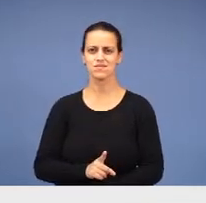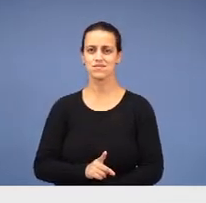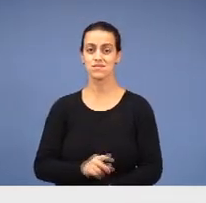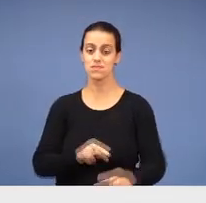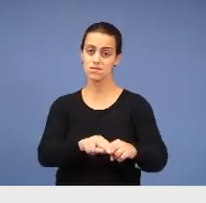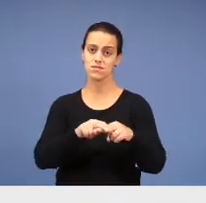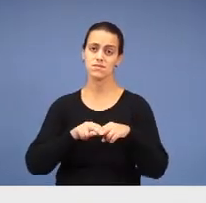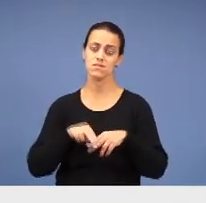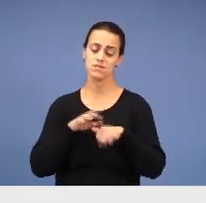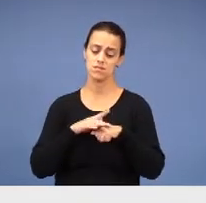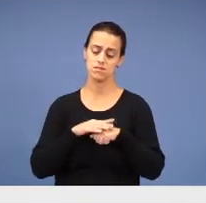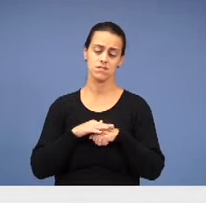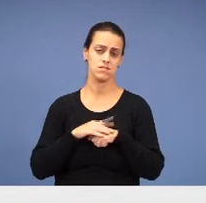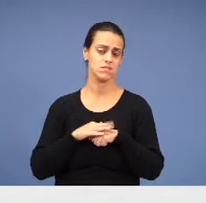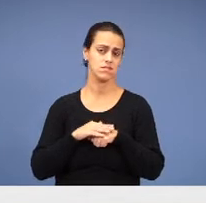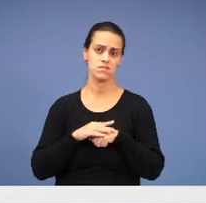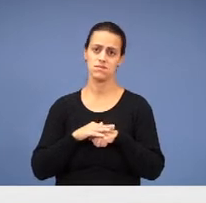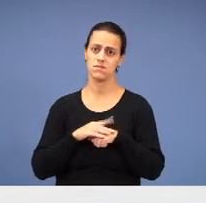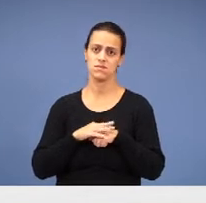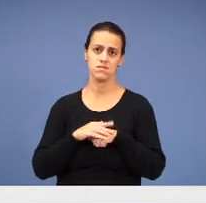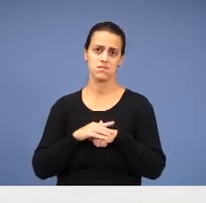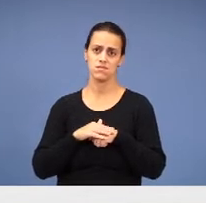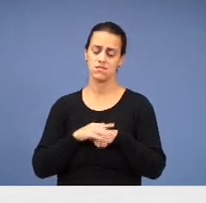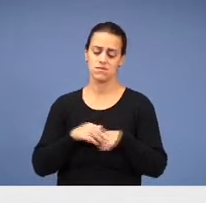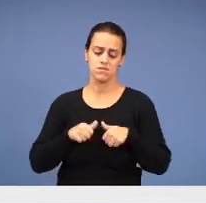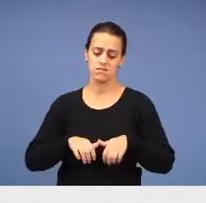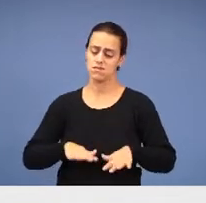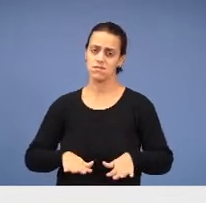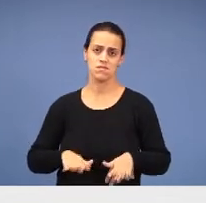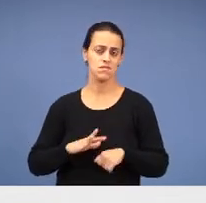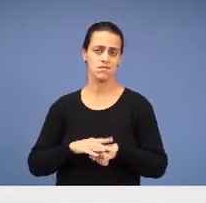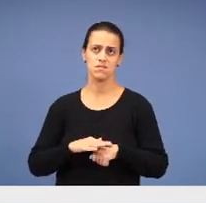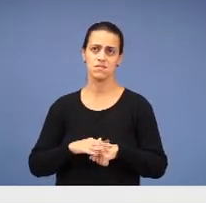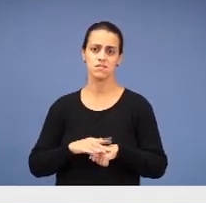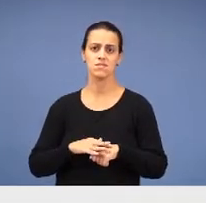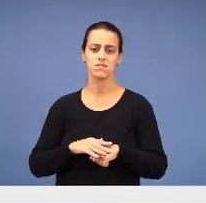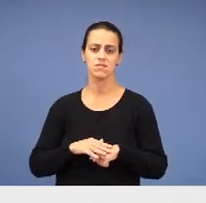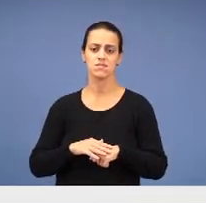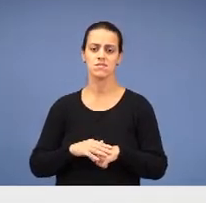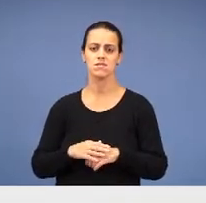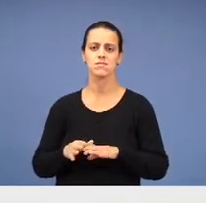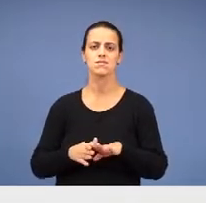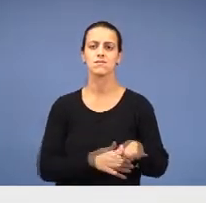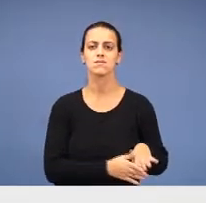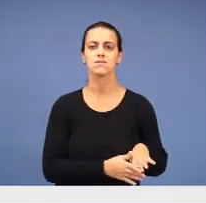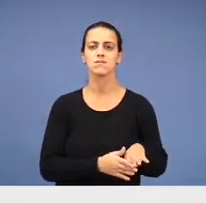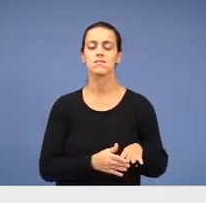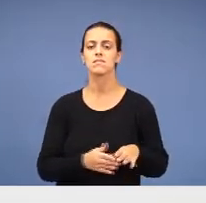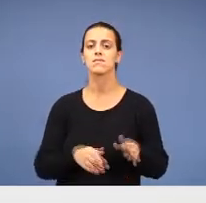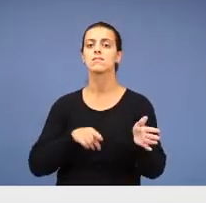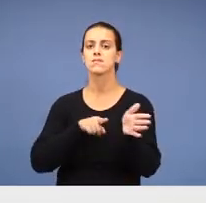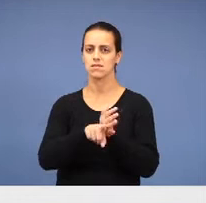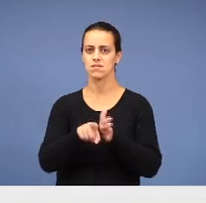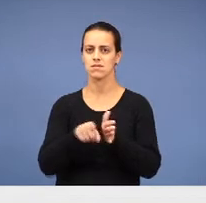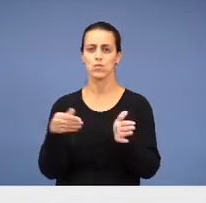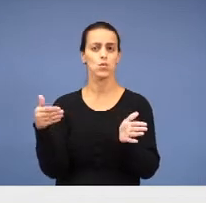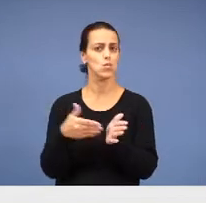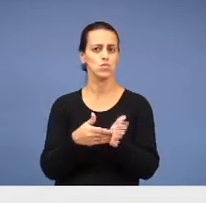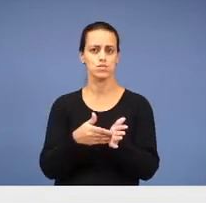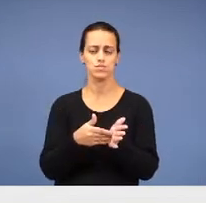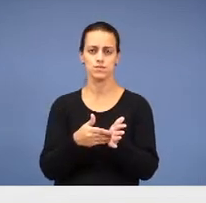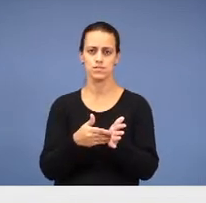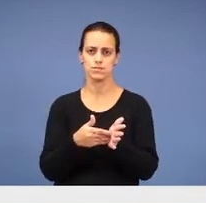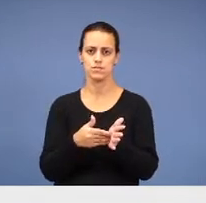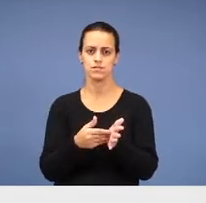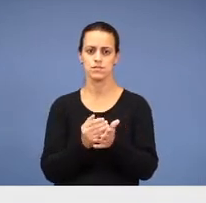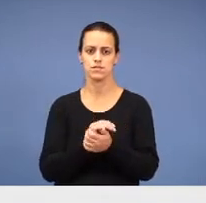entrou e ficou e acabou. Já tem um juízo sobre isso. Agora vamos à última pergunta. Está aqui.